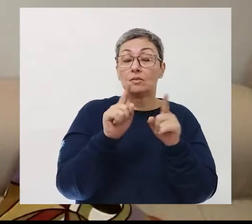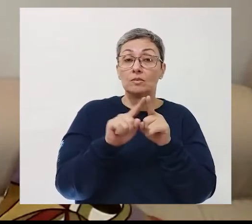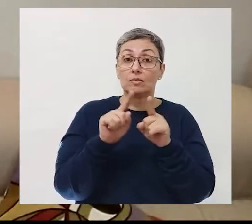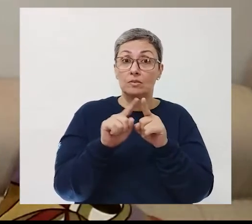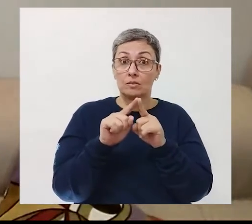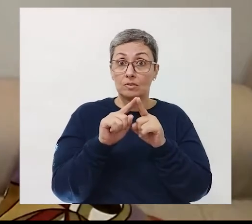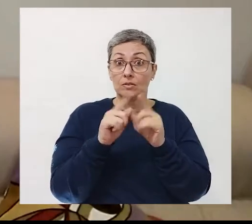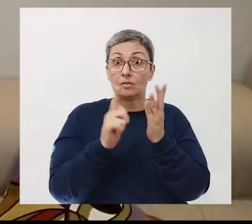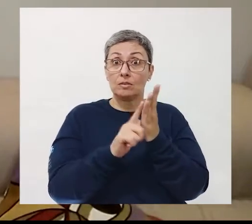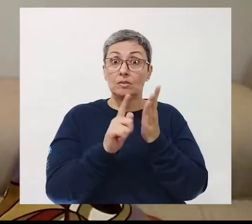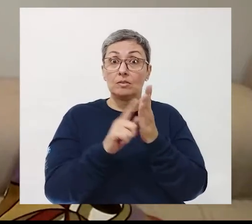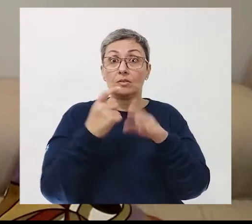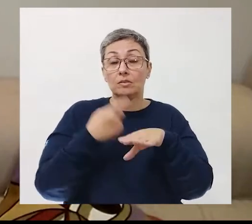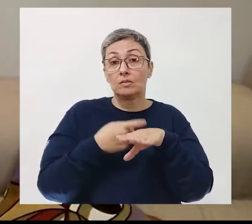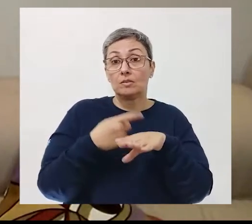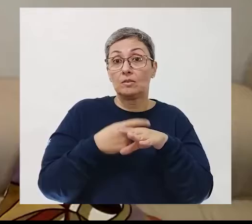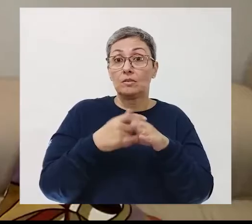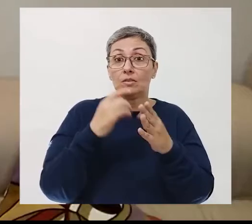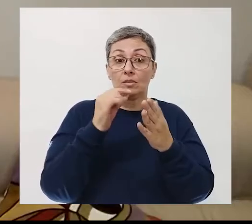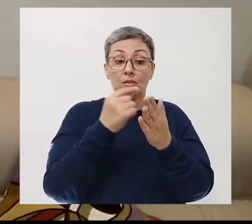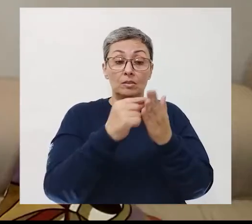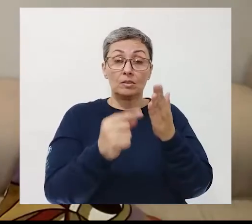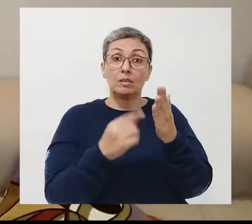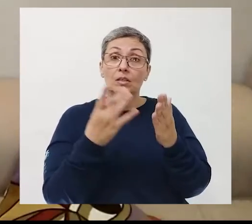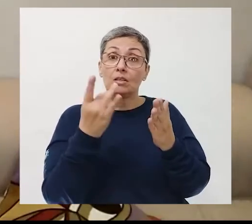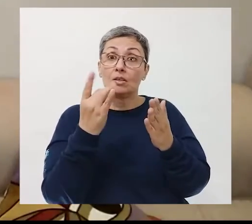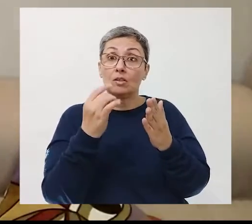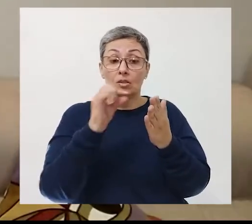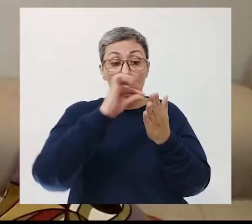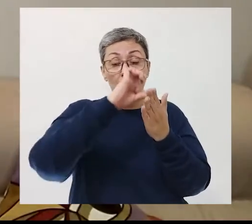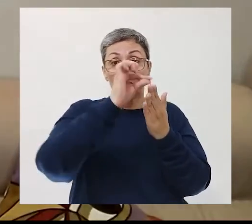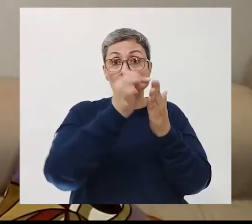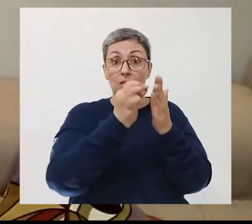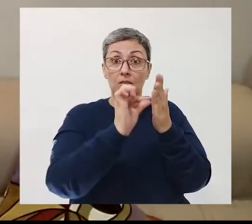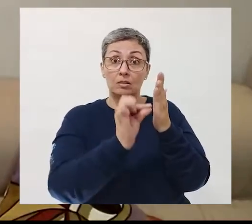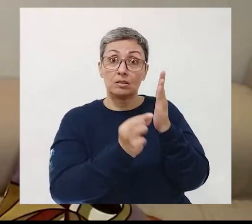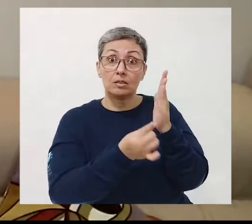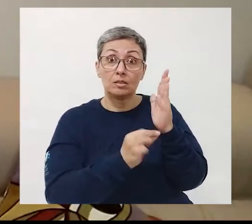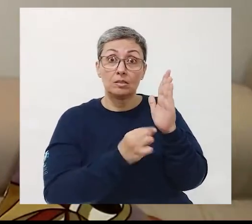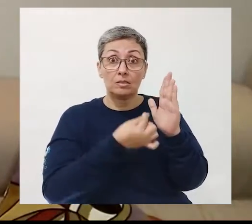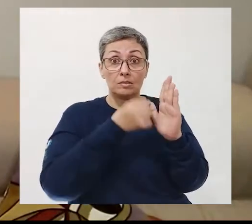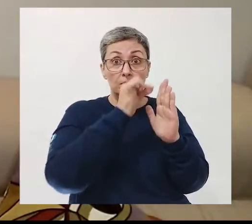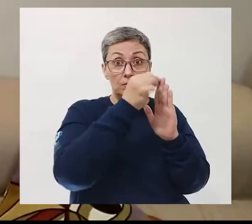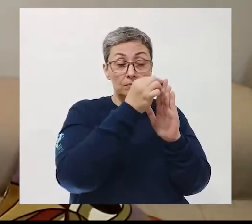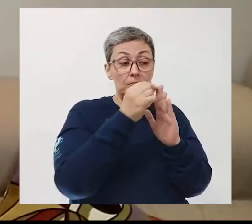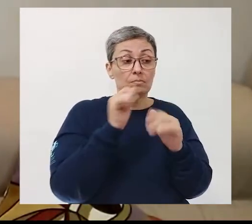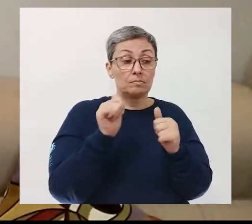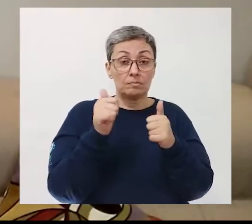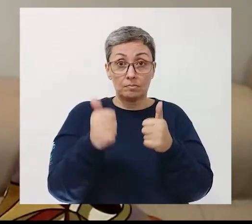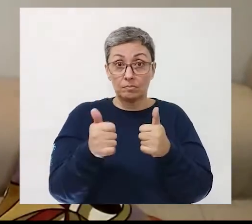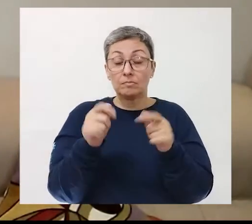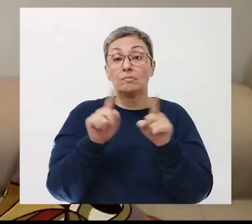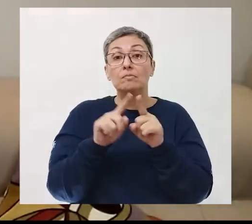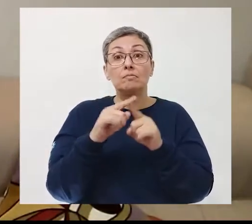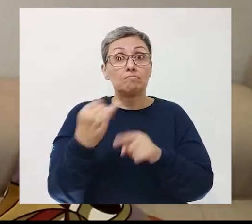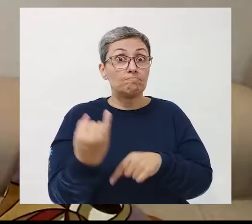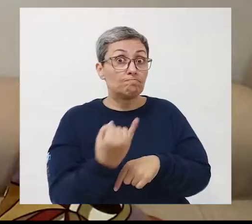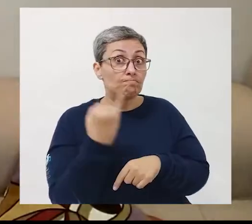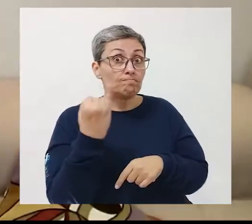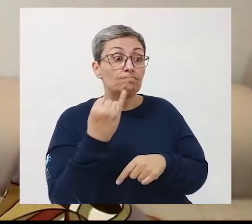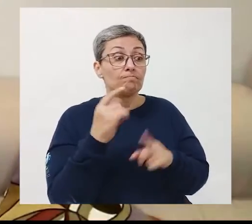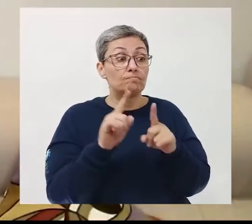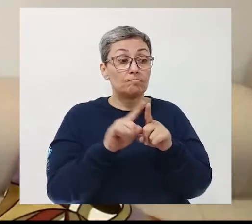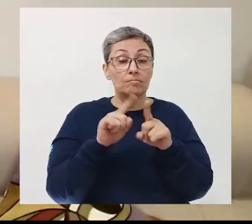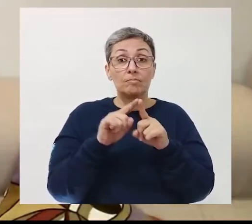no papelão, vocês vão passando a cola e vão colando o barbante no formato do desenho, tá bom? Uma coisa muito importante, tem que